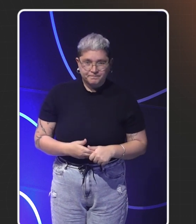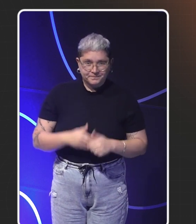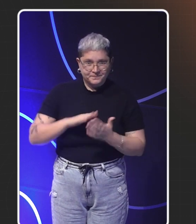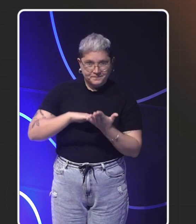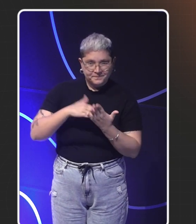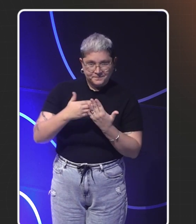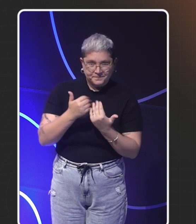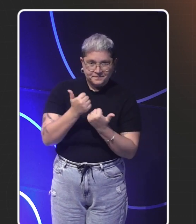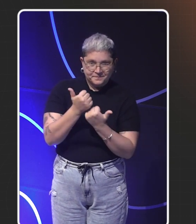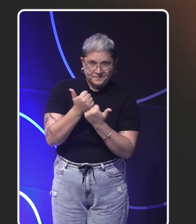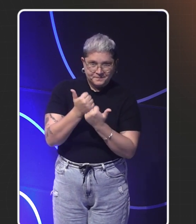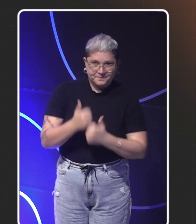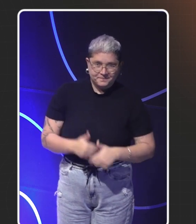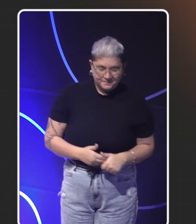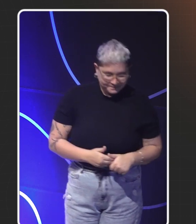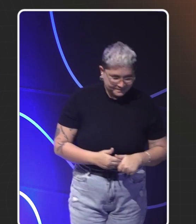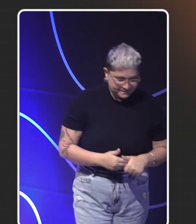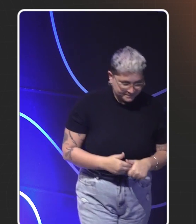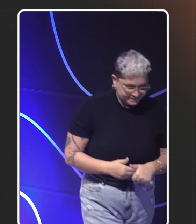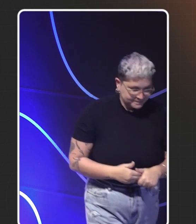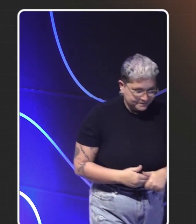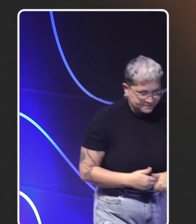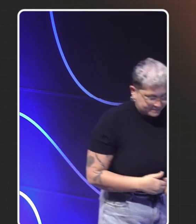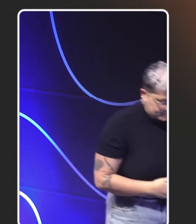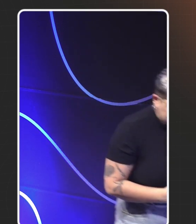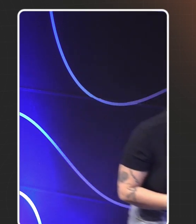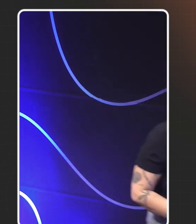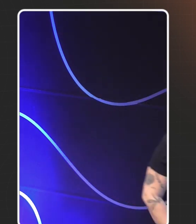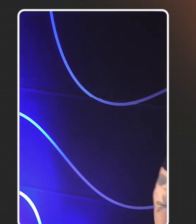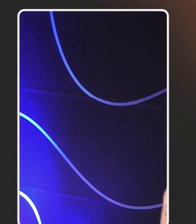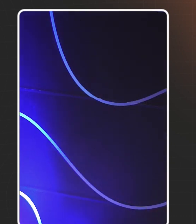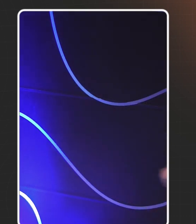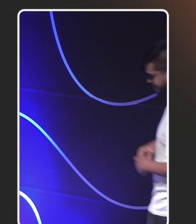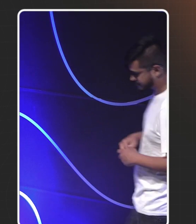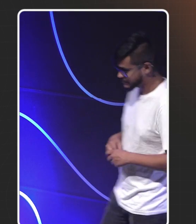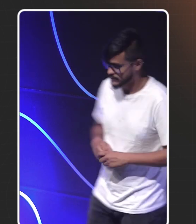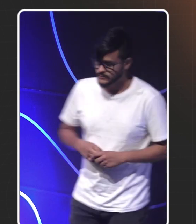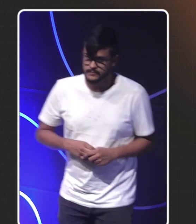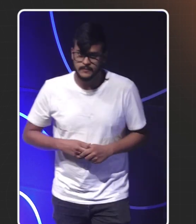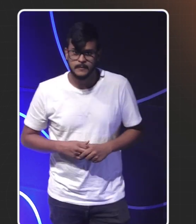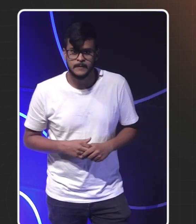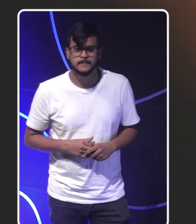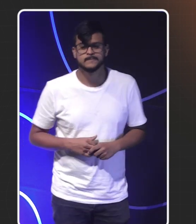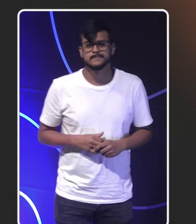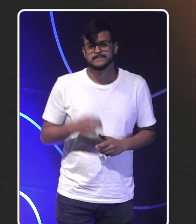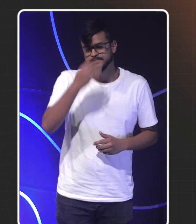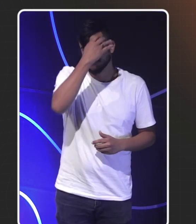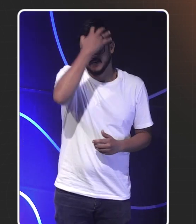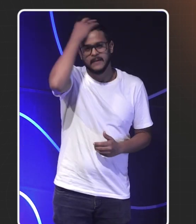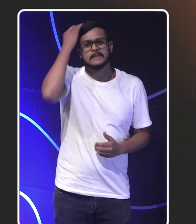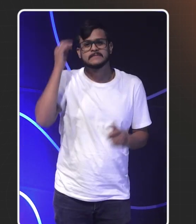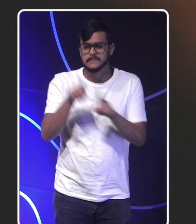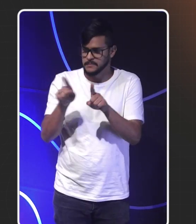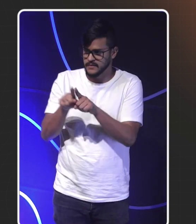Dudu falou antes do Johnny seguir, o Dudu falou algumas coisas interessantes que eu queria frisar aqui. Eu acompanhei os stories do Dudu falando